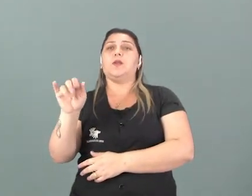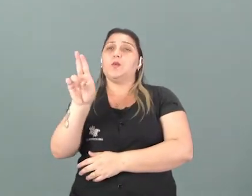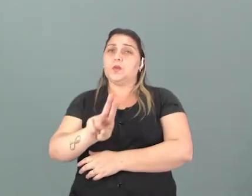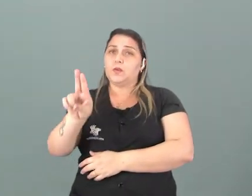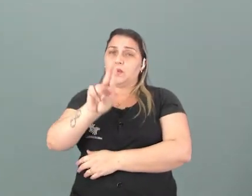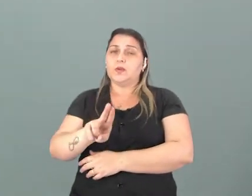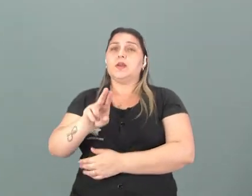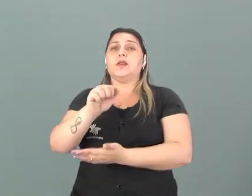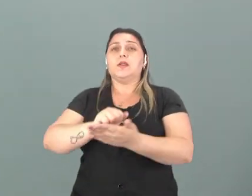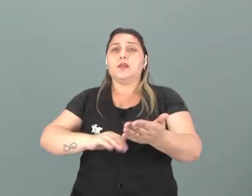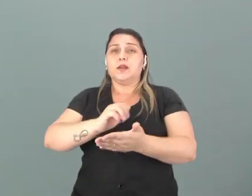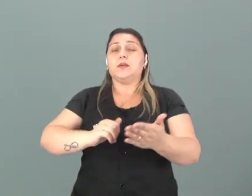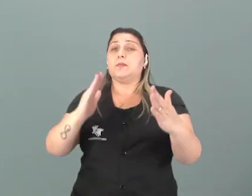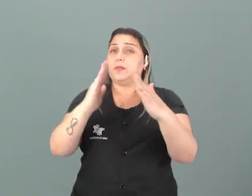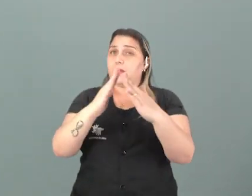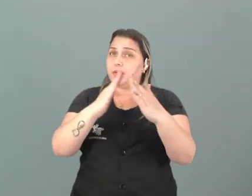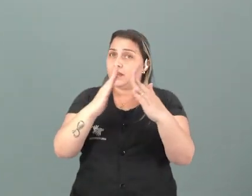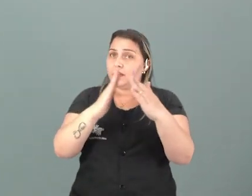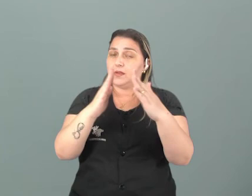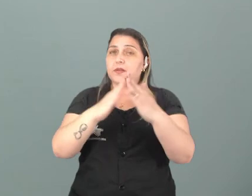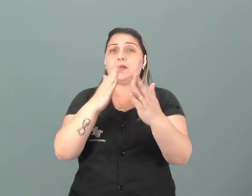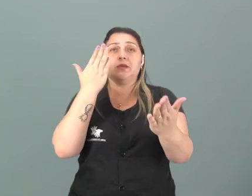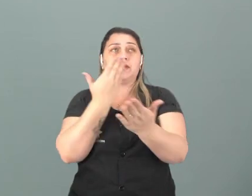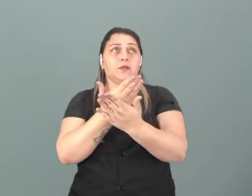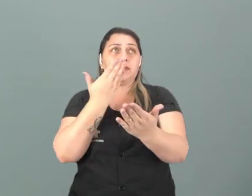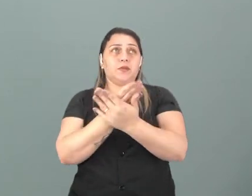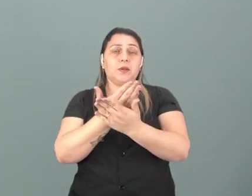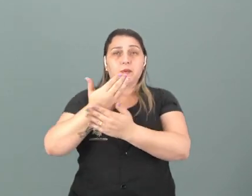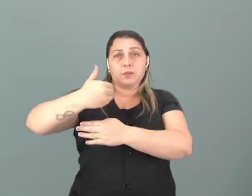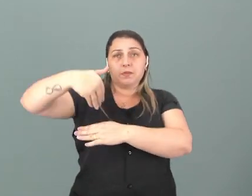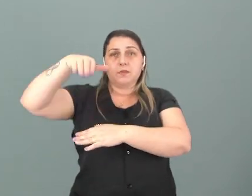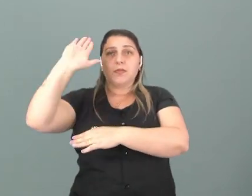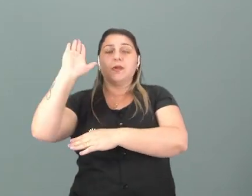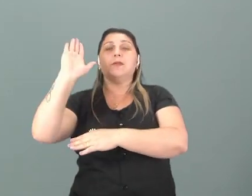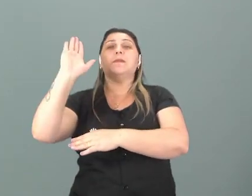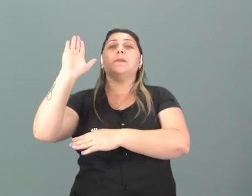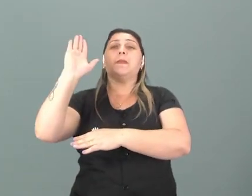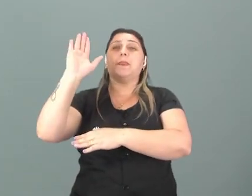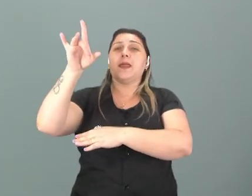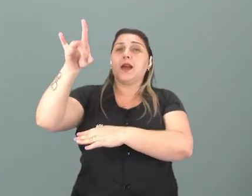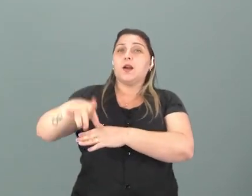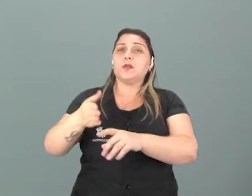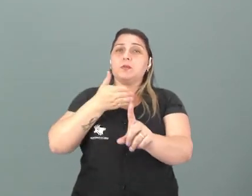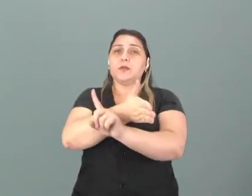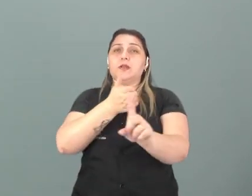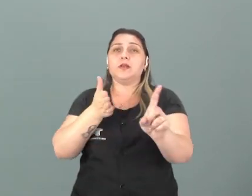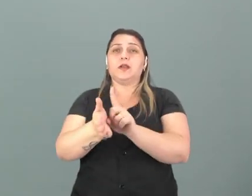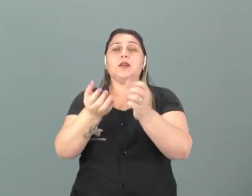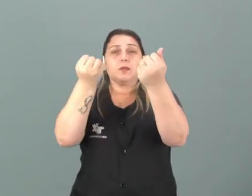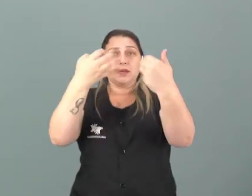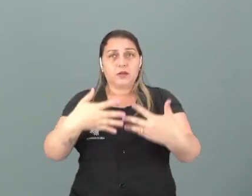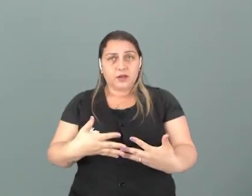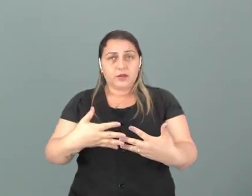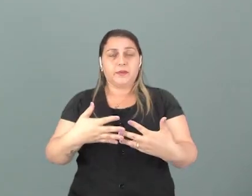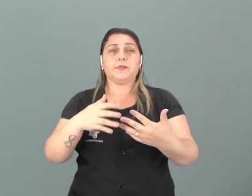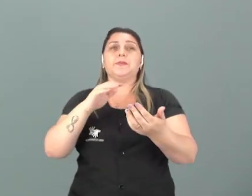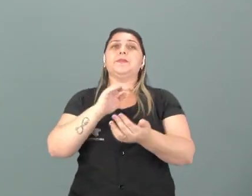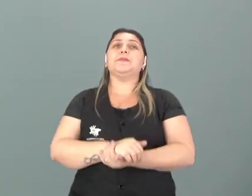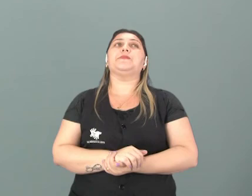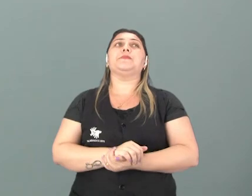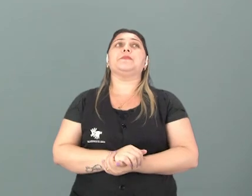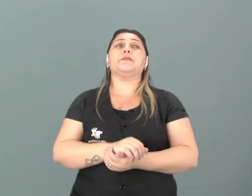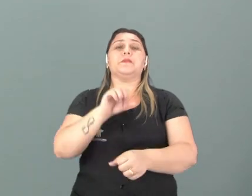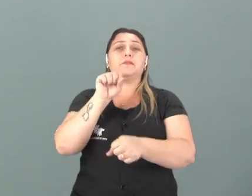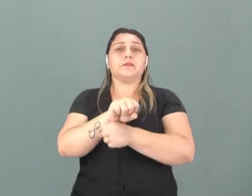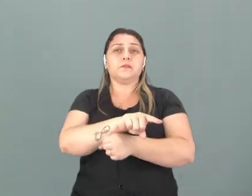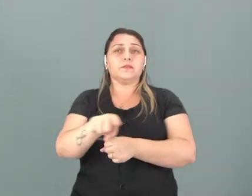hoje, nosso exercitando para casa. Estudar um pouco mais sobre a última modalidade que a gente estava vendo, que é o Muay Thai. Eu